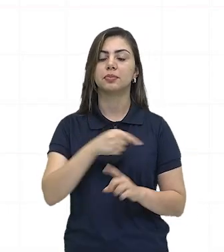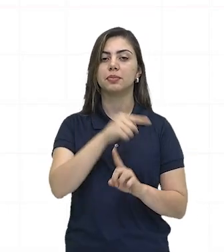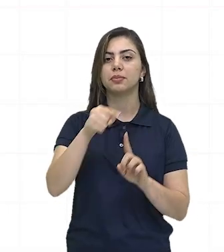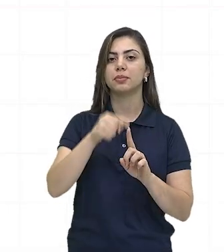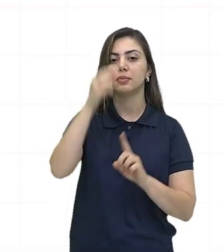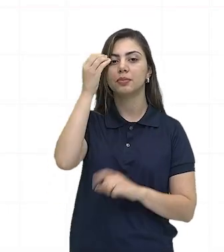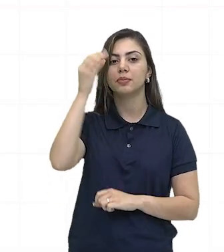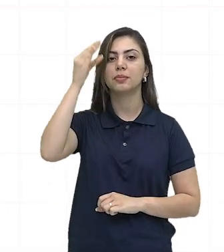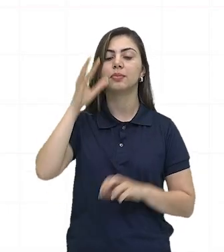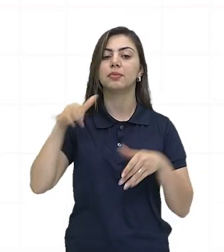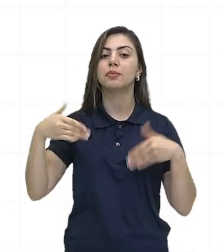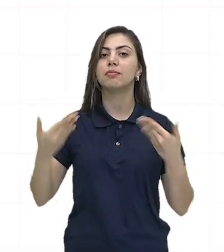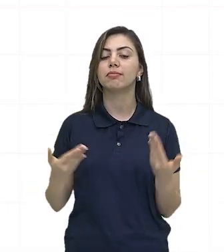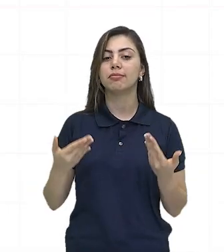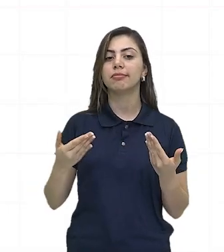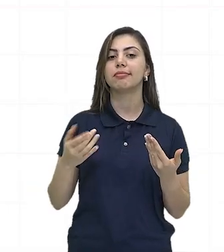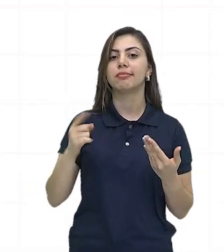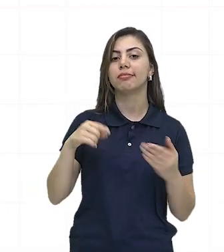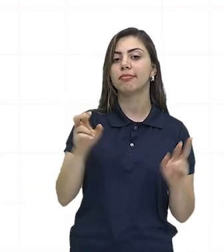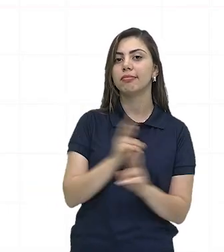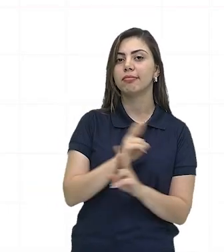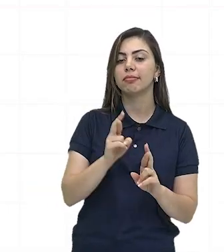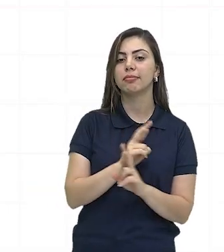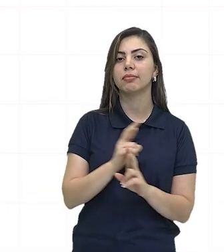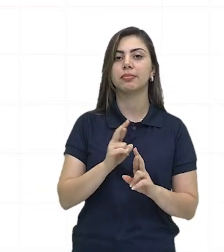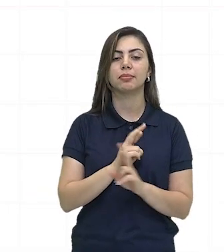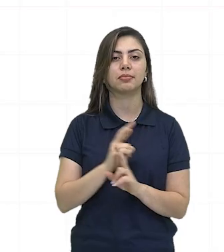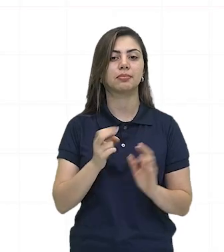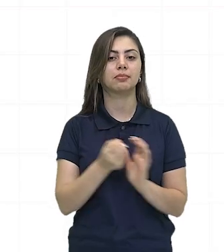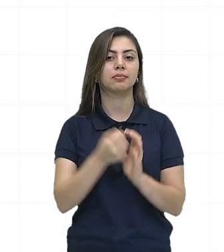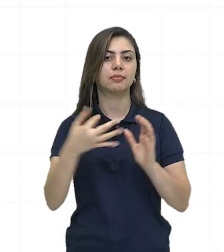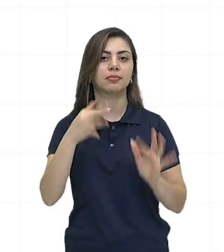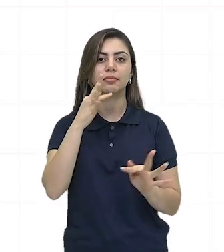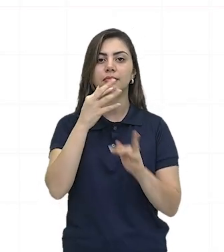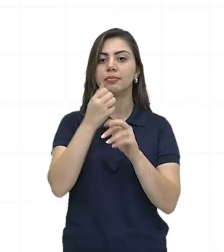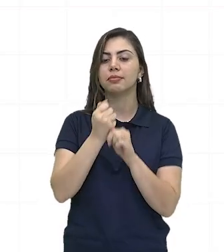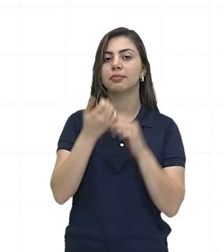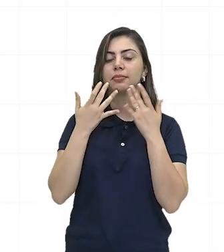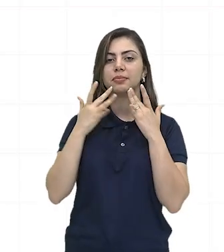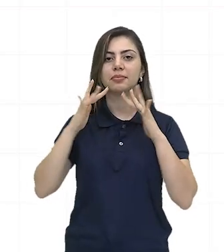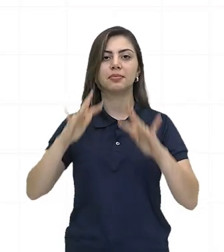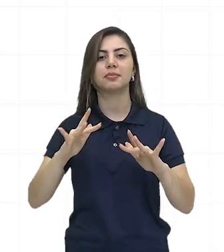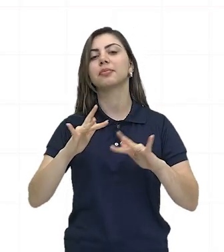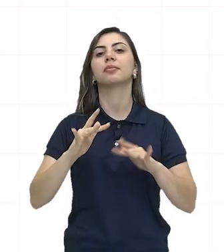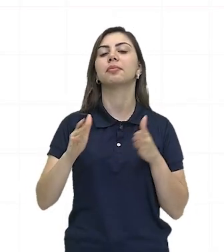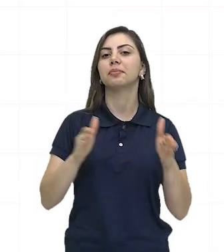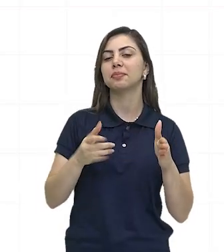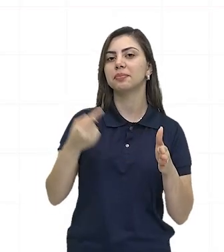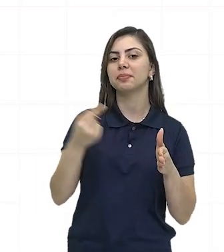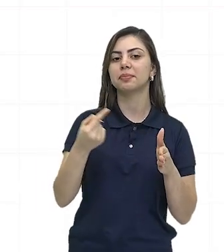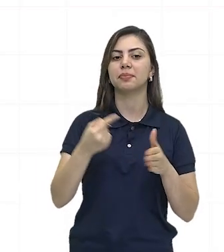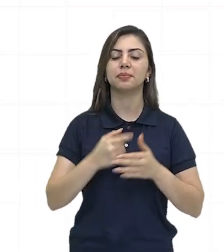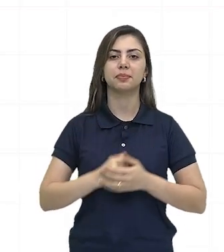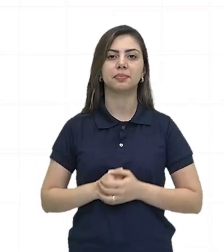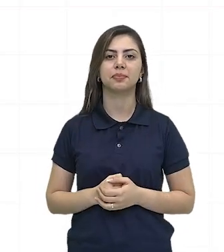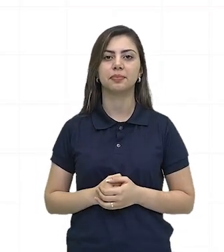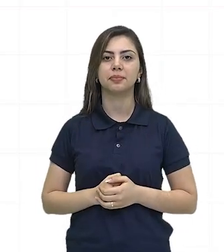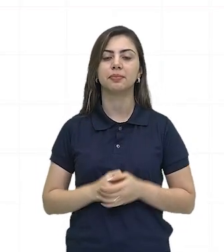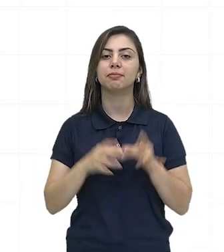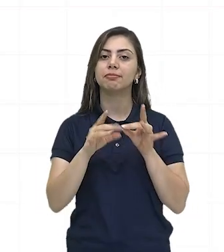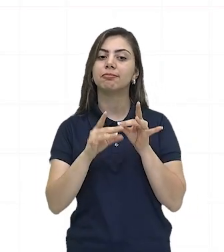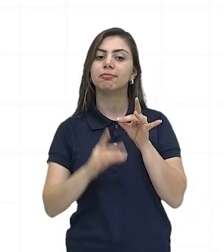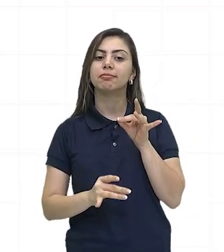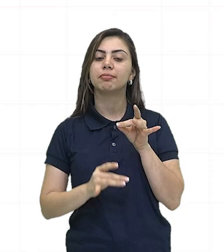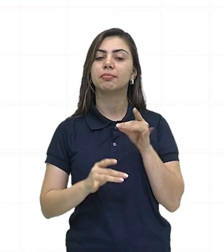e o objeto de conhecimento é relações entre os componentes físicos naturais, parte